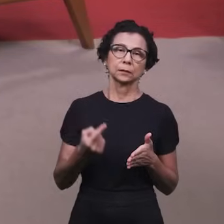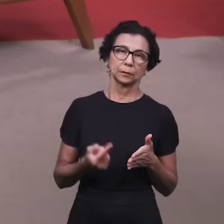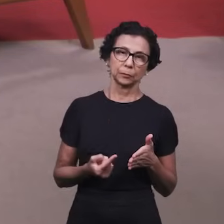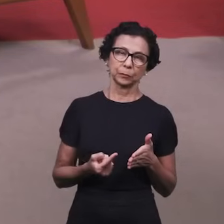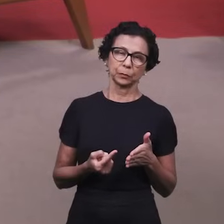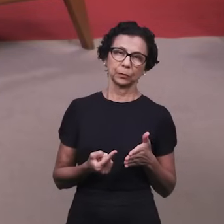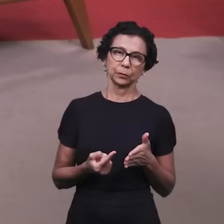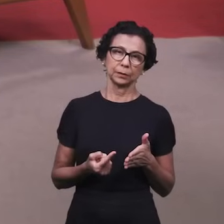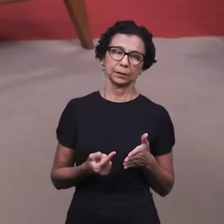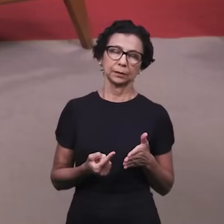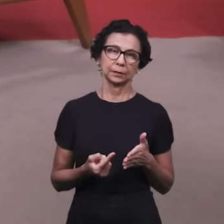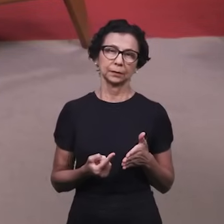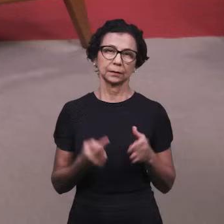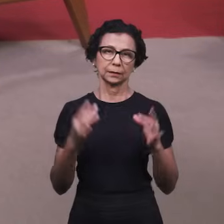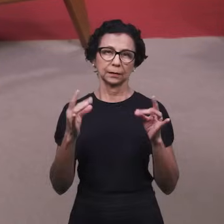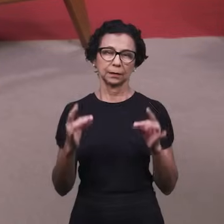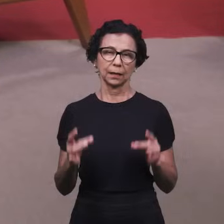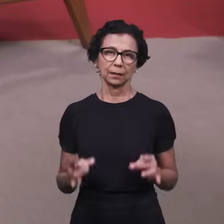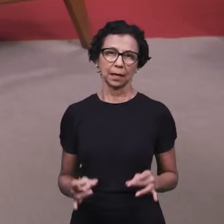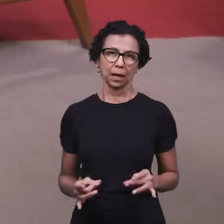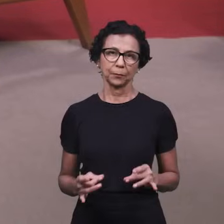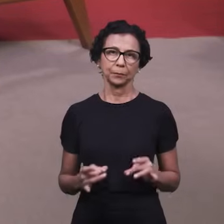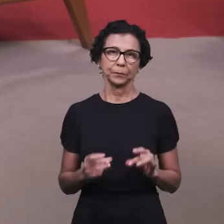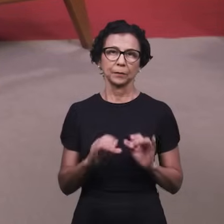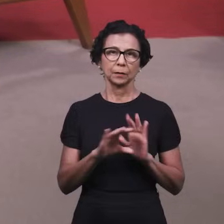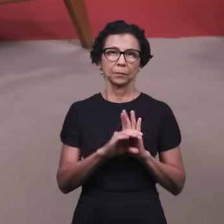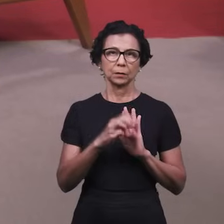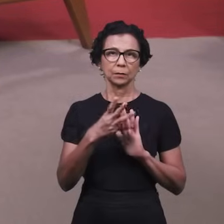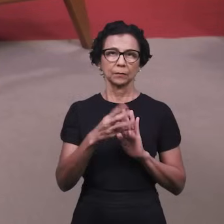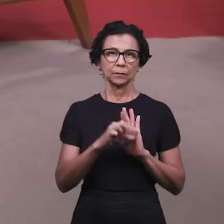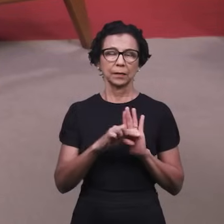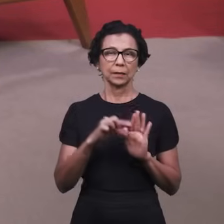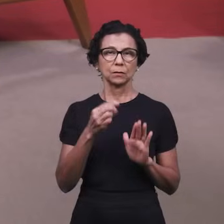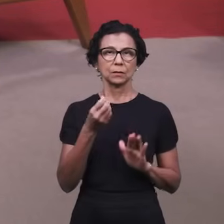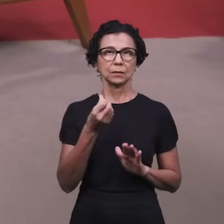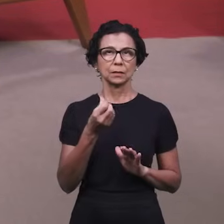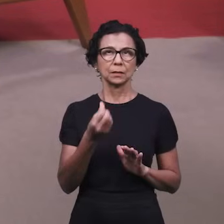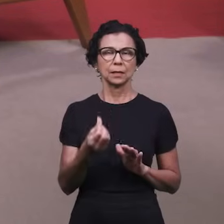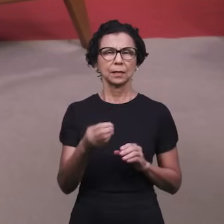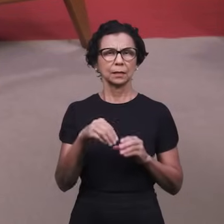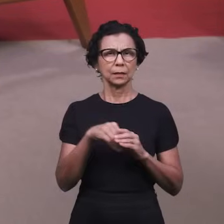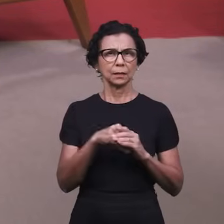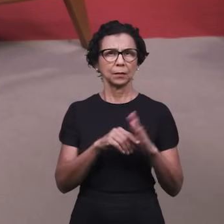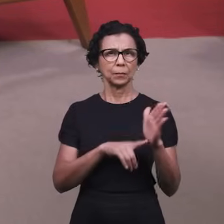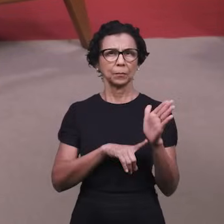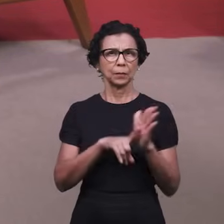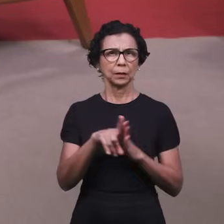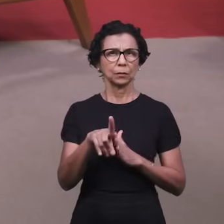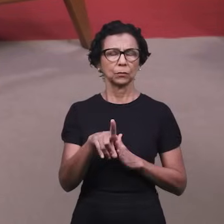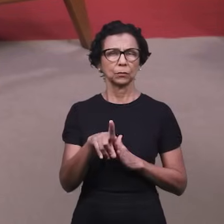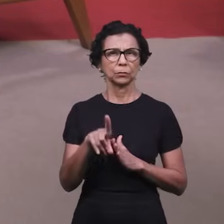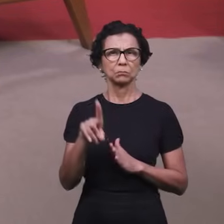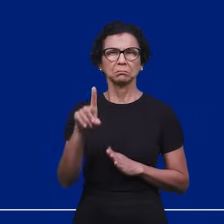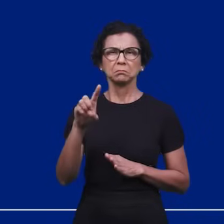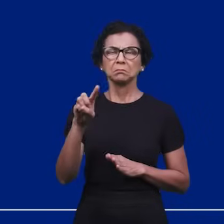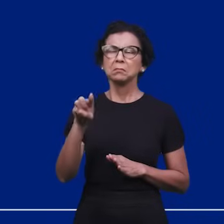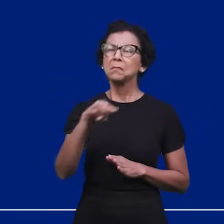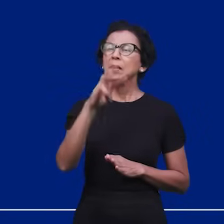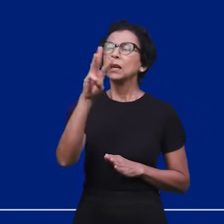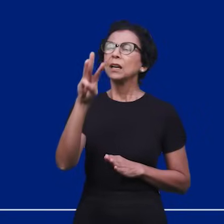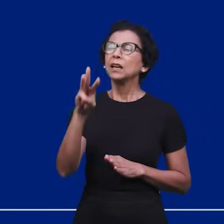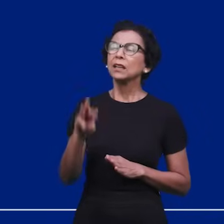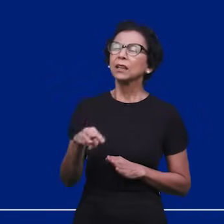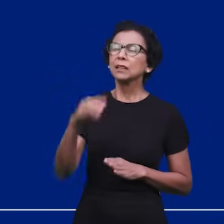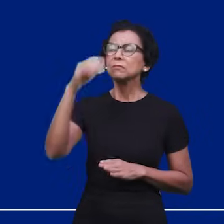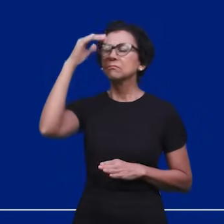tratar sobre ele, que está no capítulo 3, verso 6, e é uma pergunta que está nesse verso que diz assim: quem é